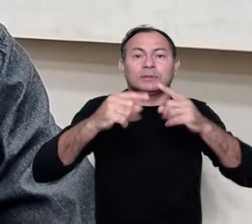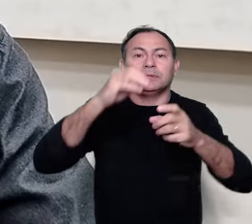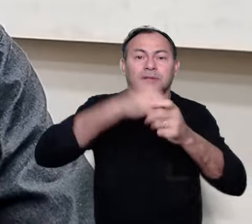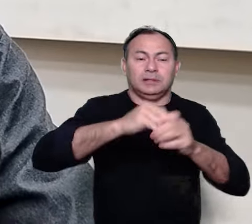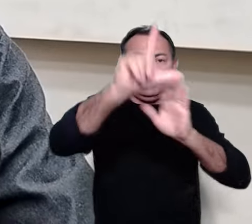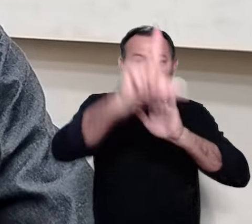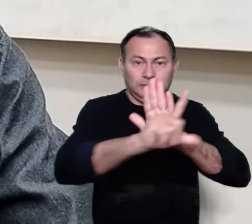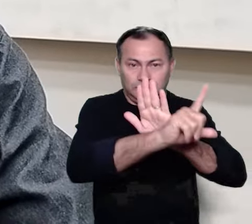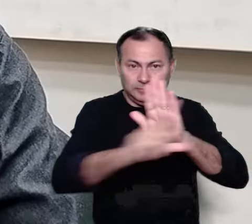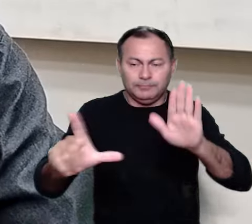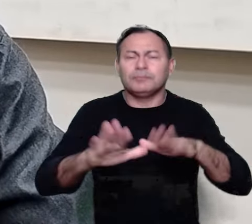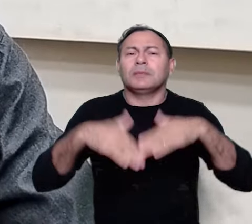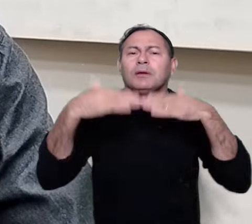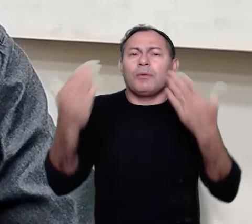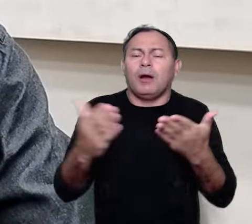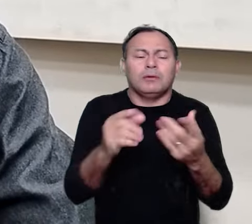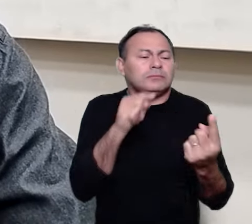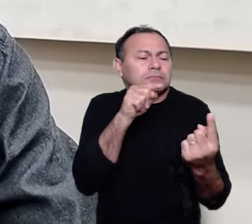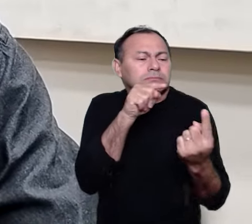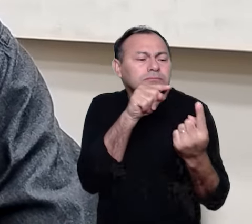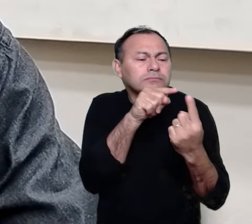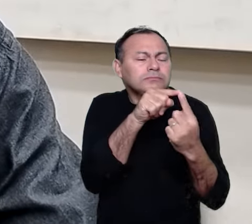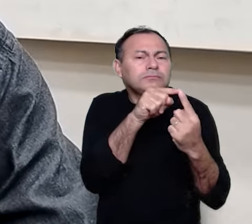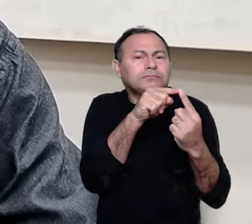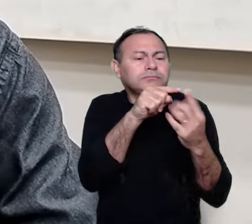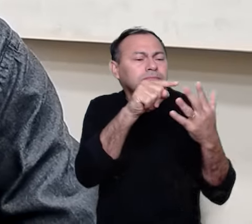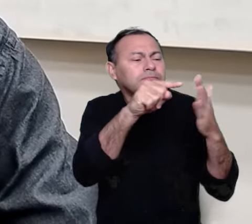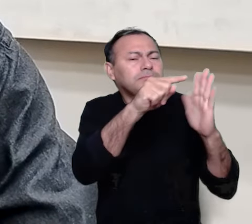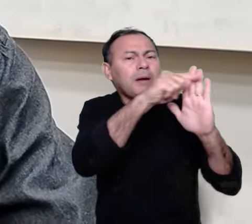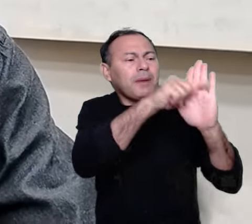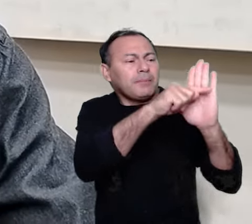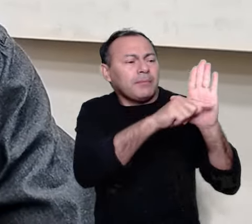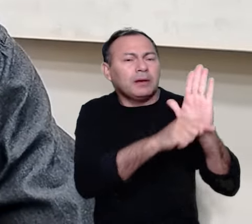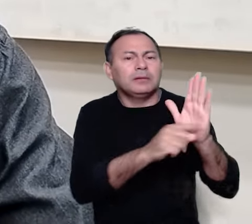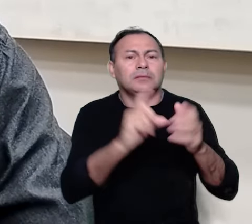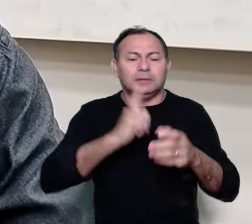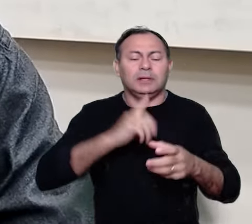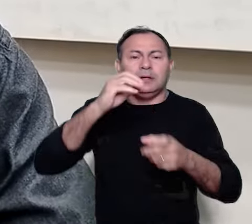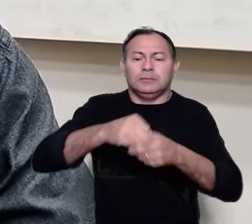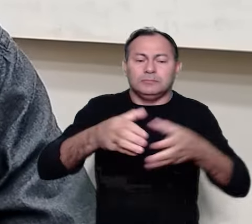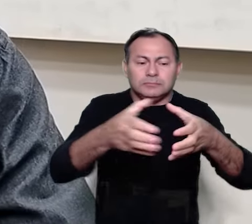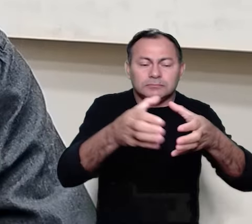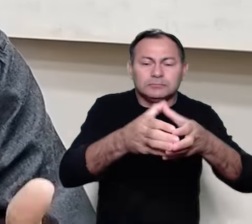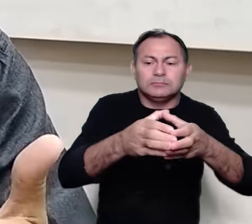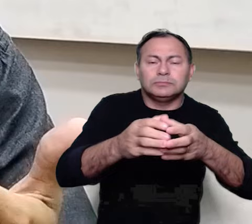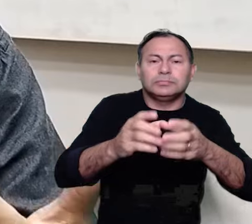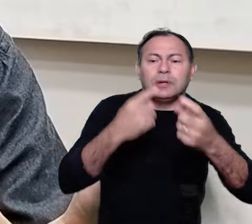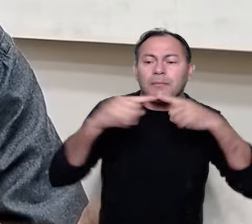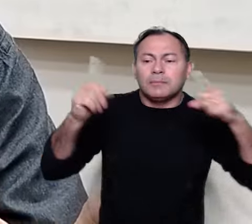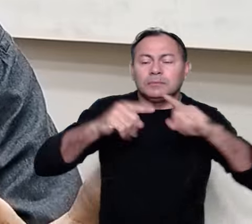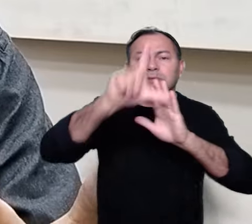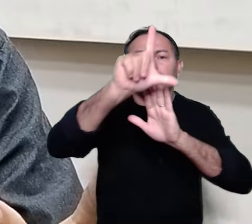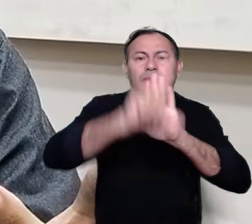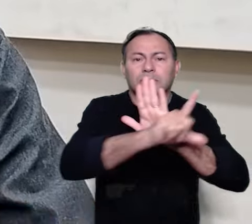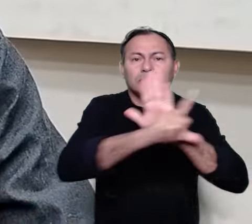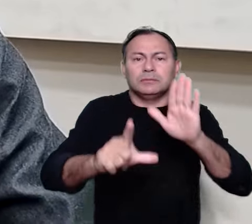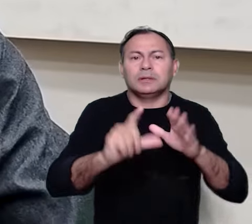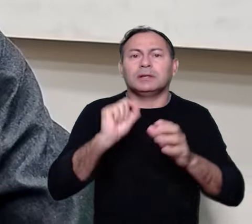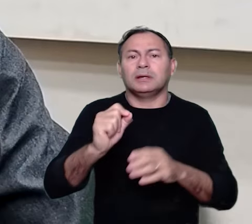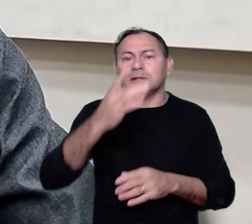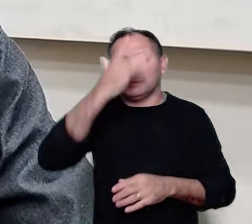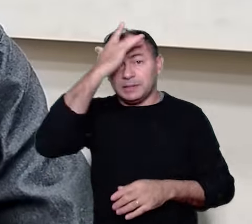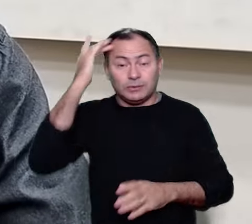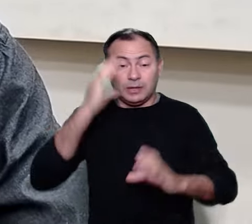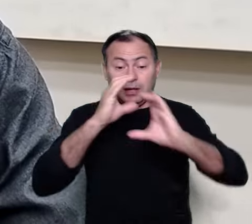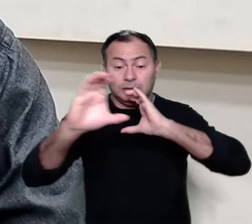função da música na liturgia. Quais são os critérios para se constituir um repertório litúrgico,